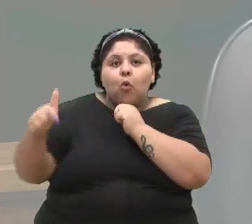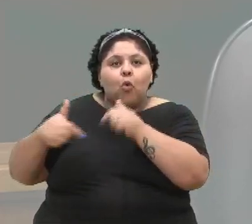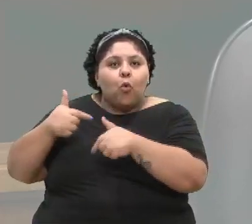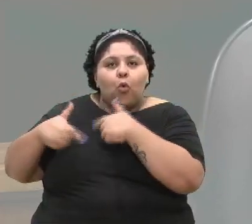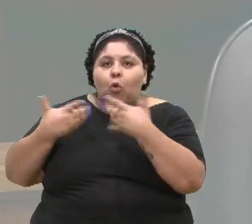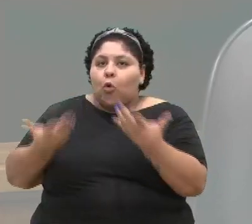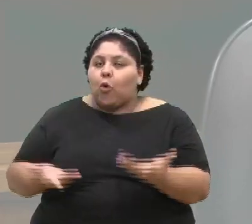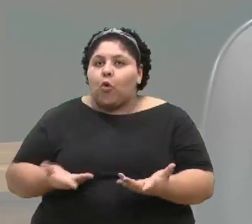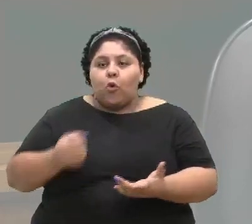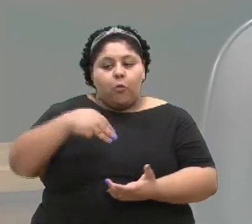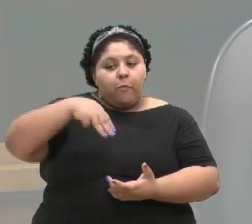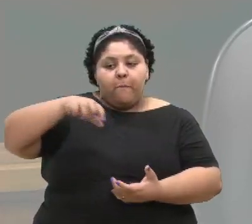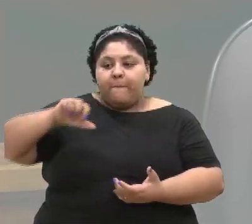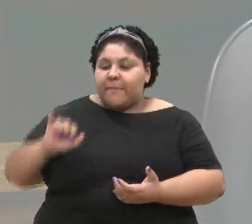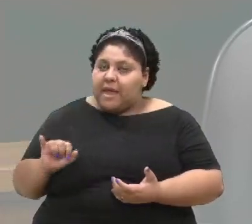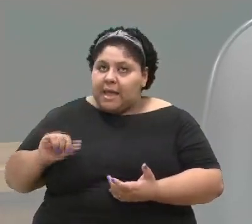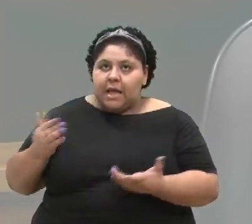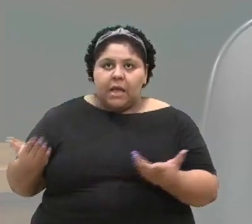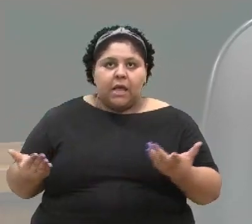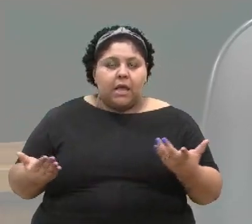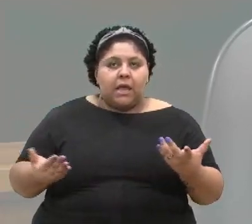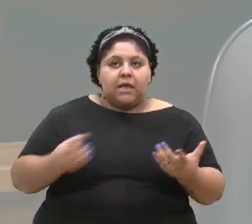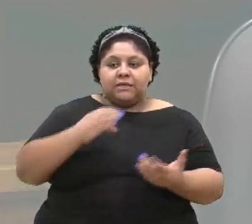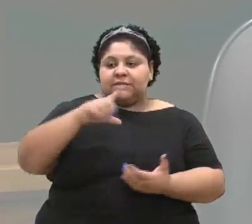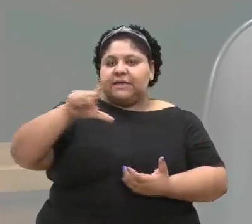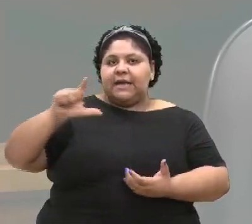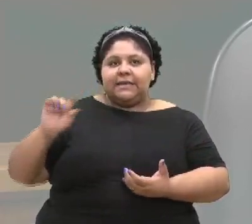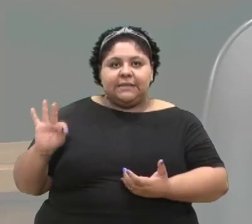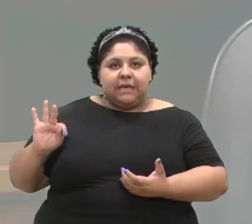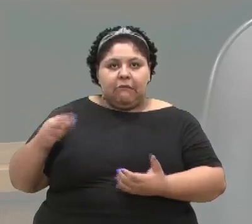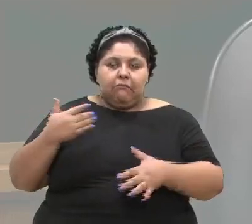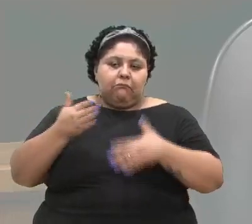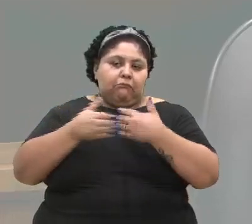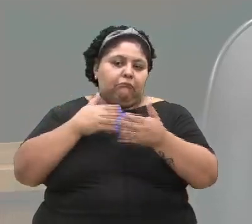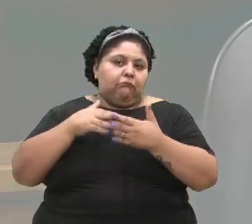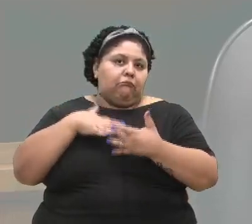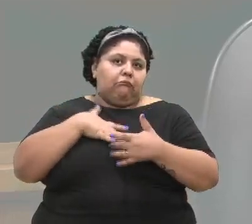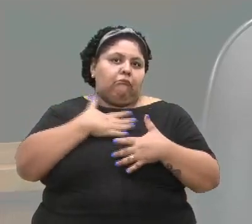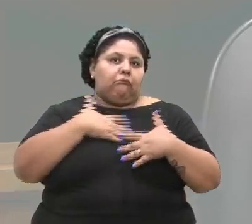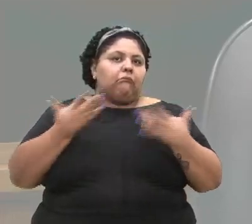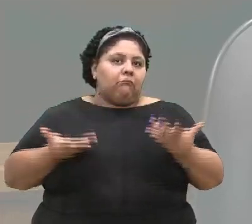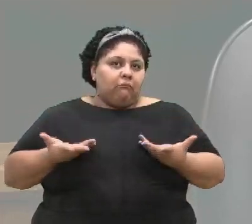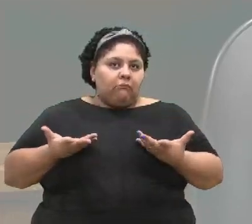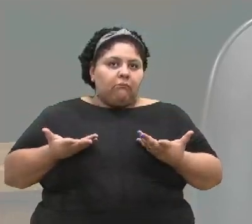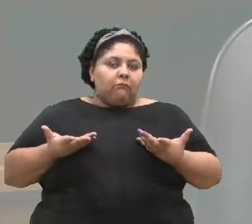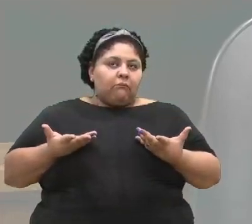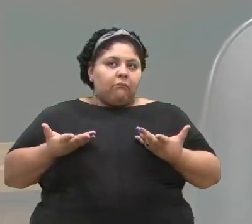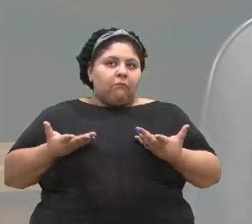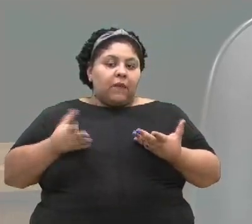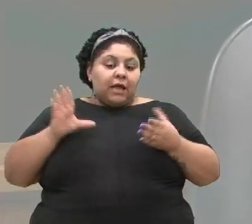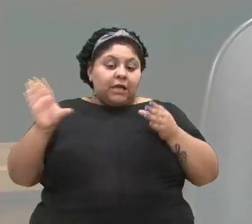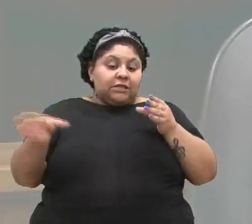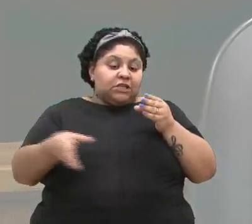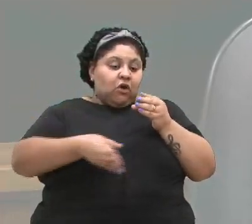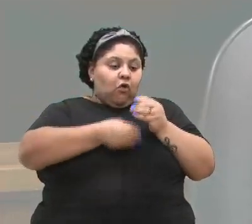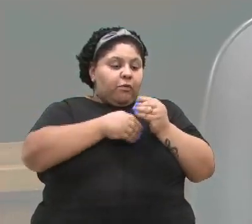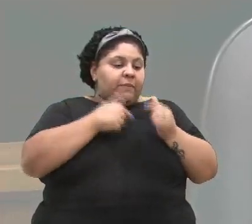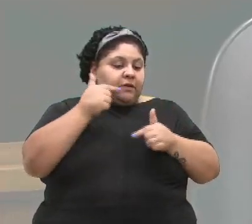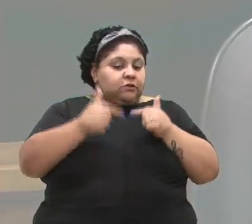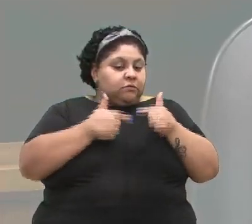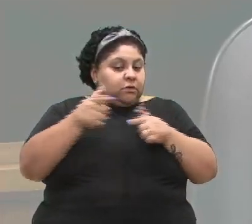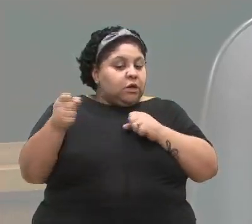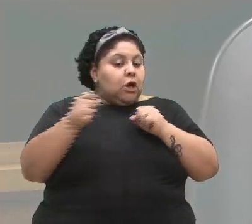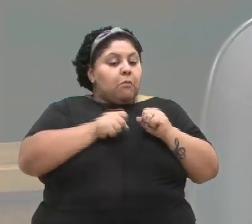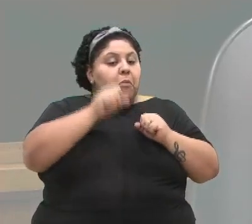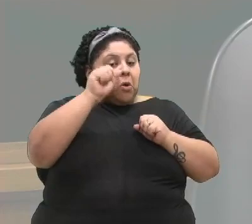como MEI, seja como CLT, seja da forma que for. Então, aqueles que complementam o seu trabalho, pode